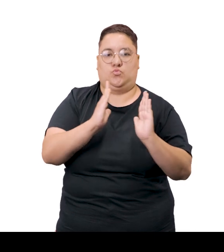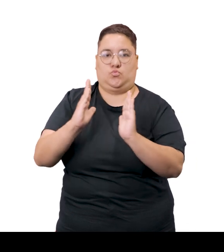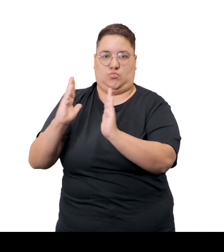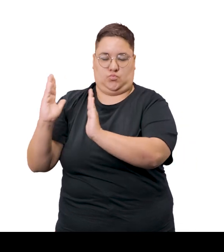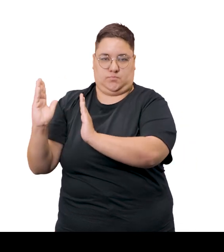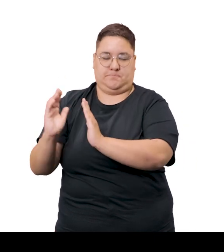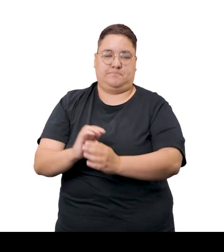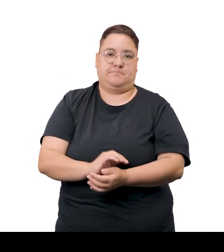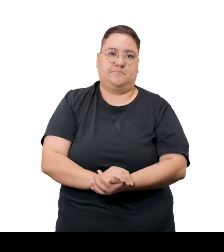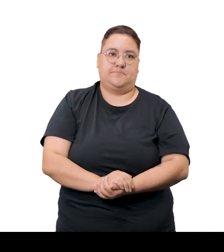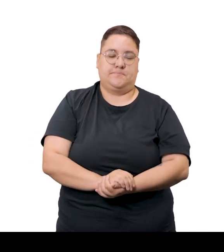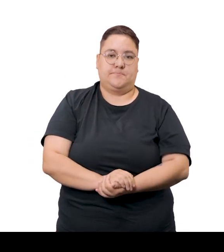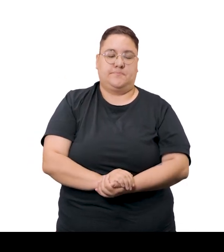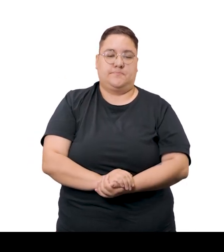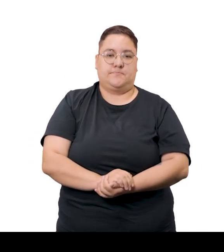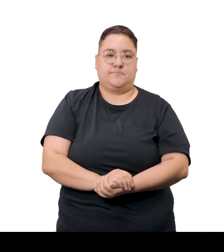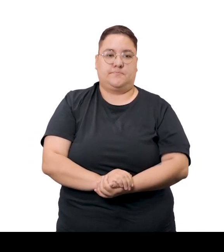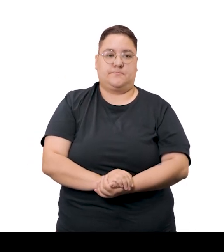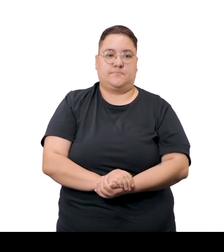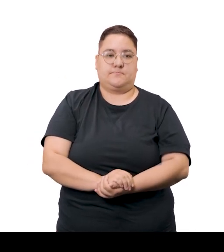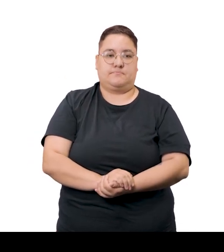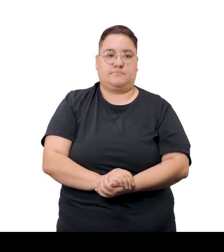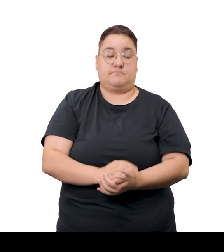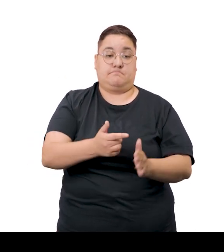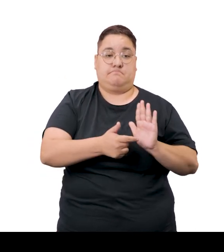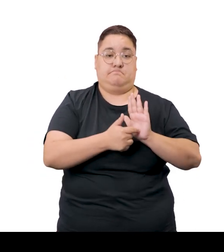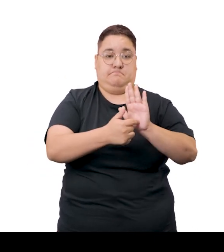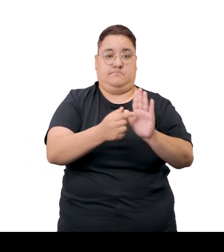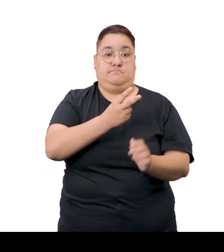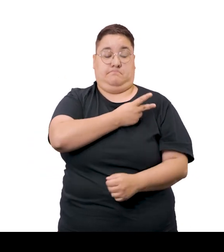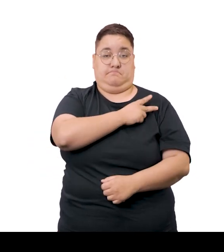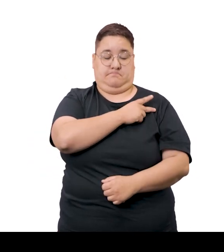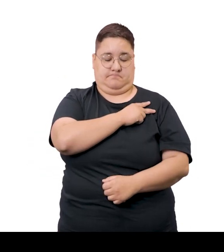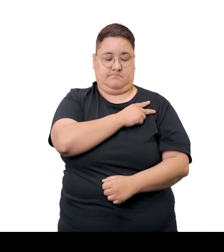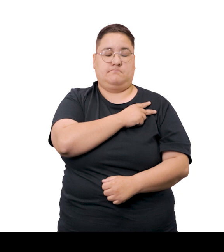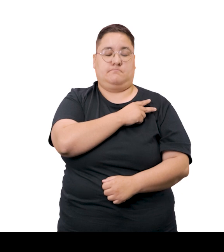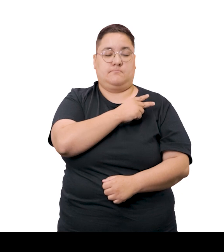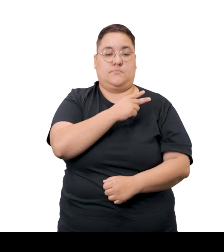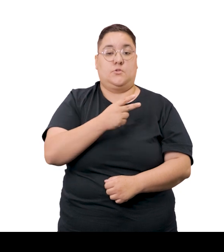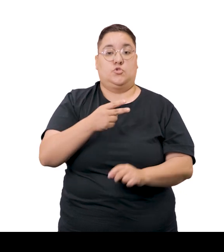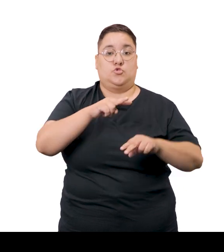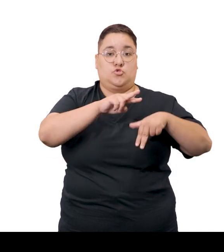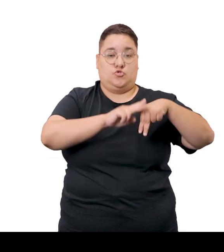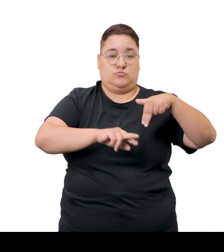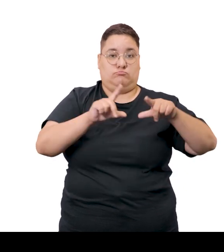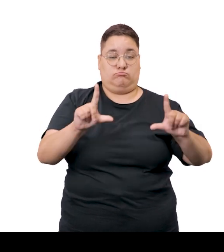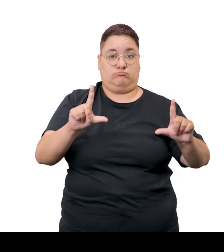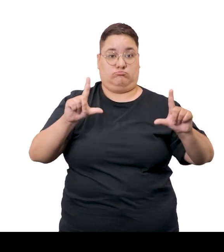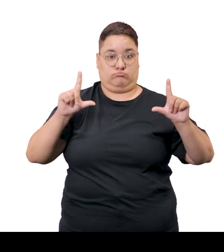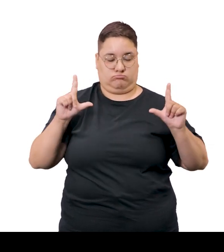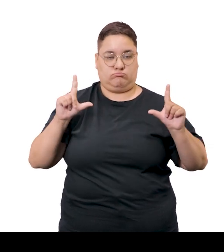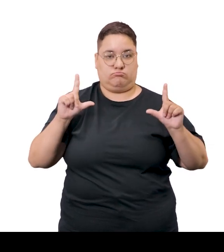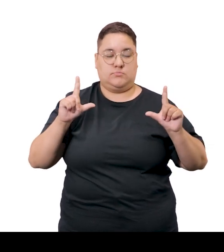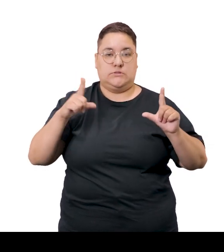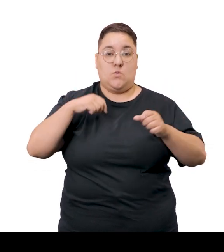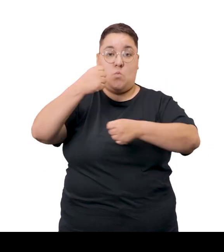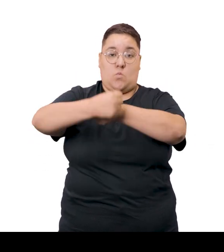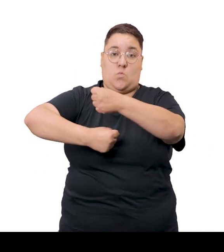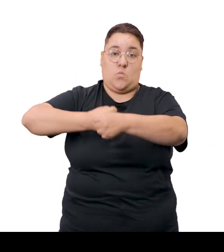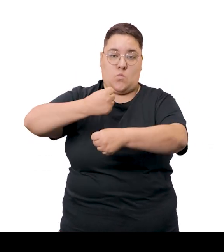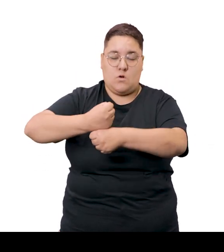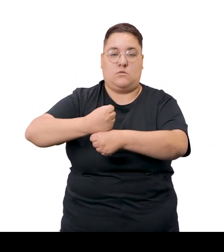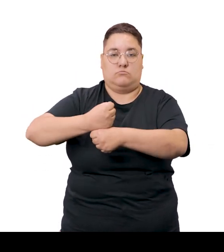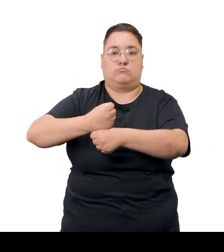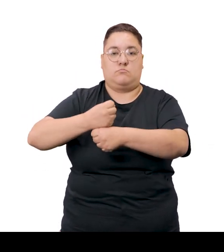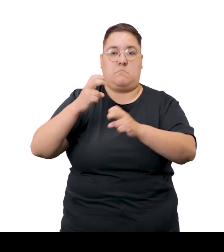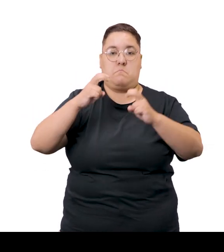A mostra Catherine Opie, o gênero do retrato, integra o ano da programação do MASP dedicado às histórias da